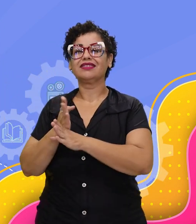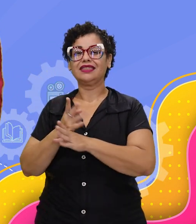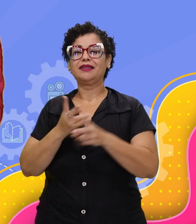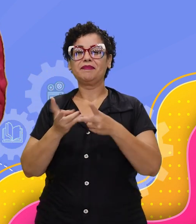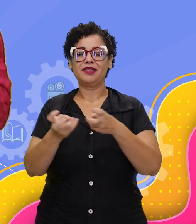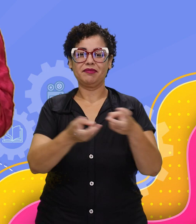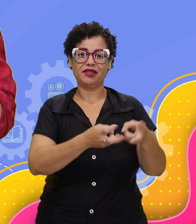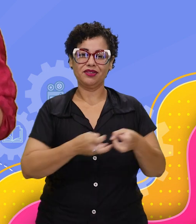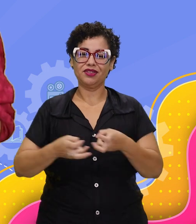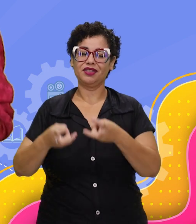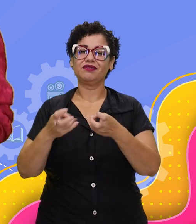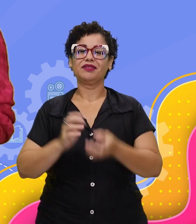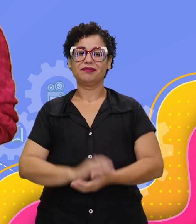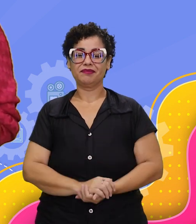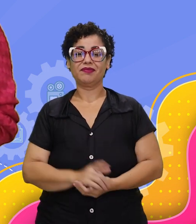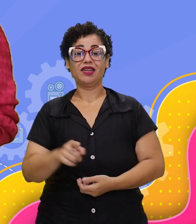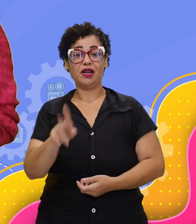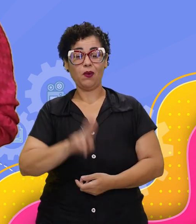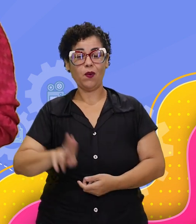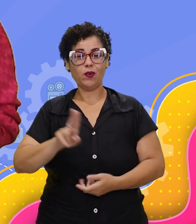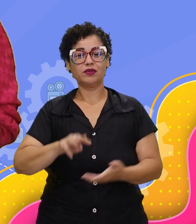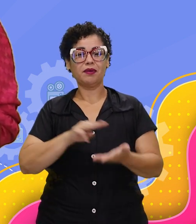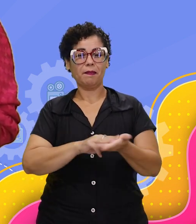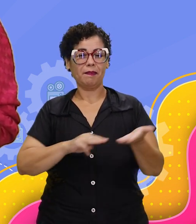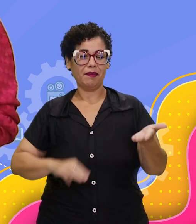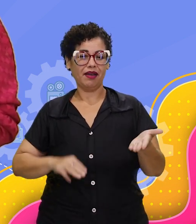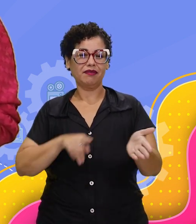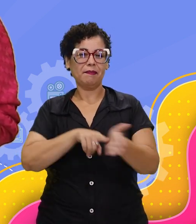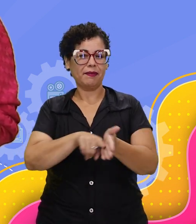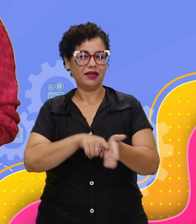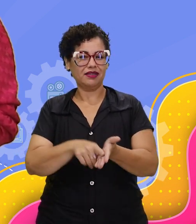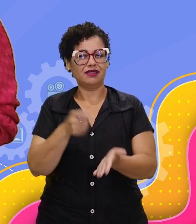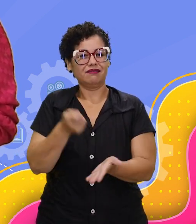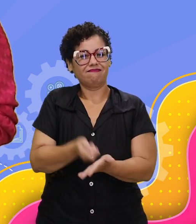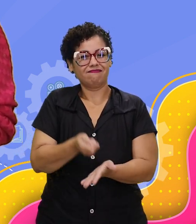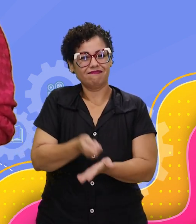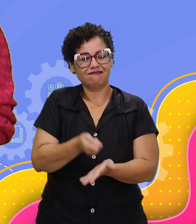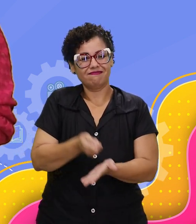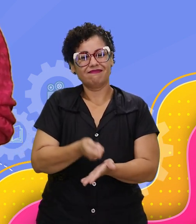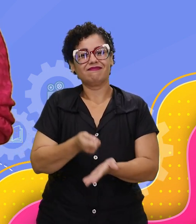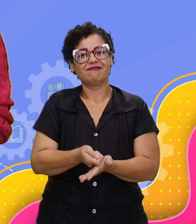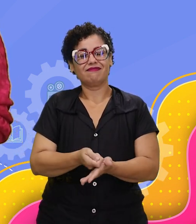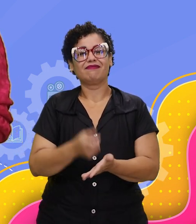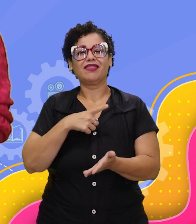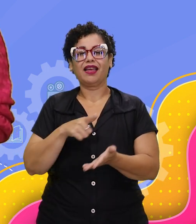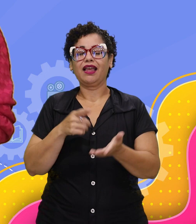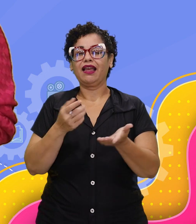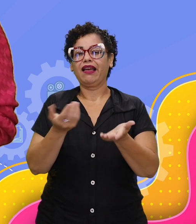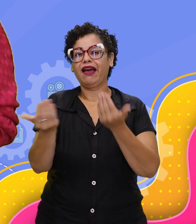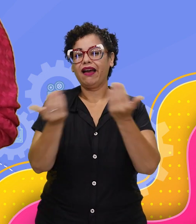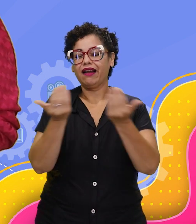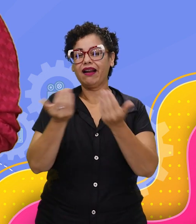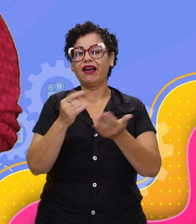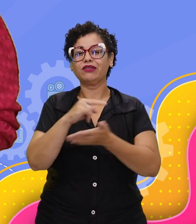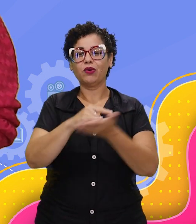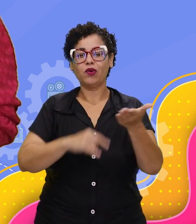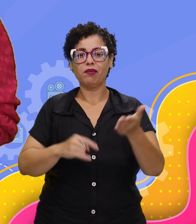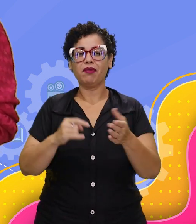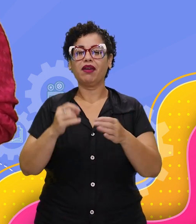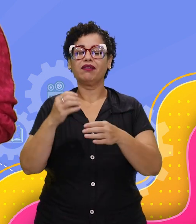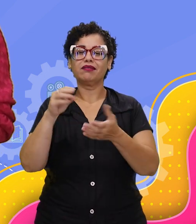evidências e perspectivas. Eles usam métodos de pesquisa rigorosos, incluindo análise de